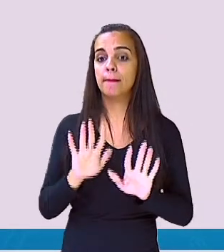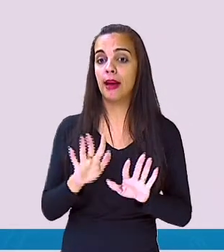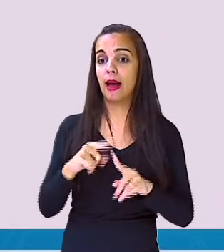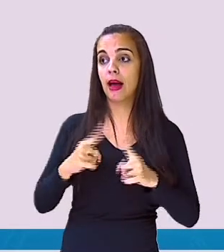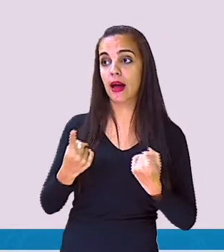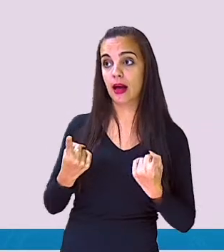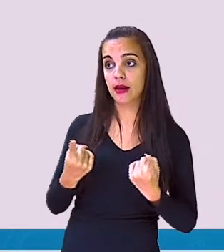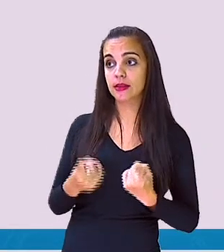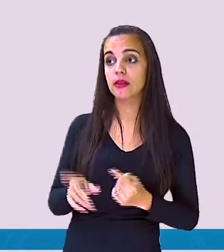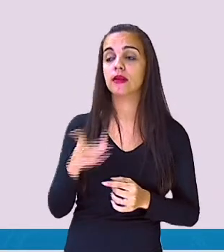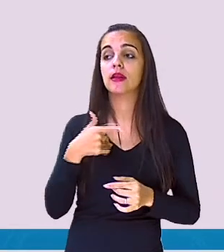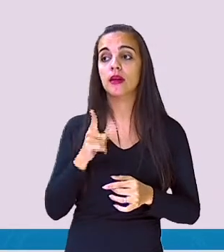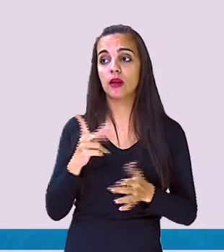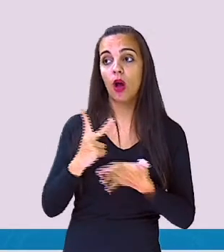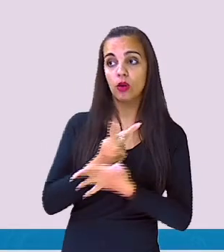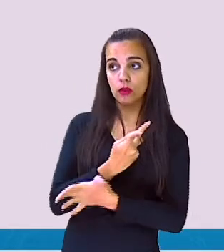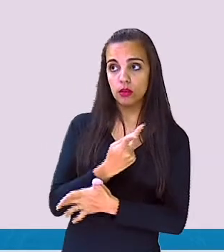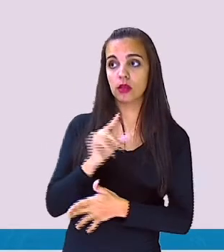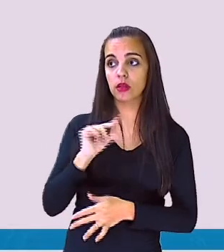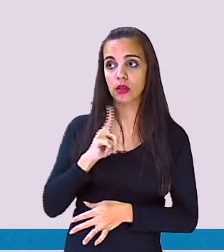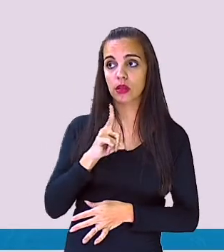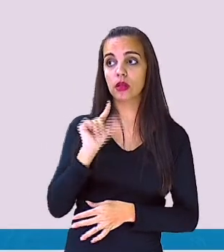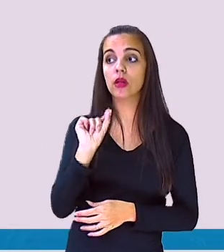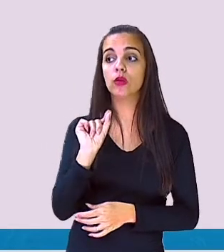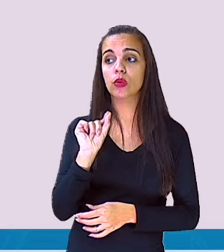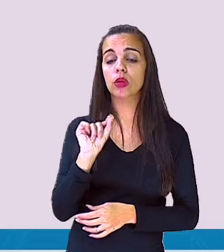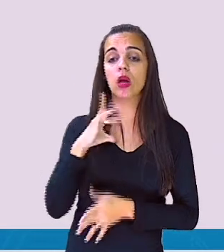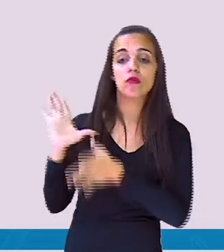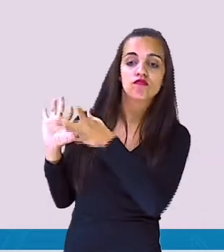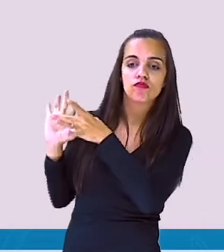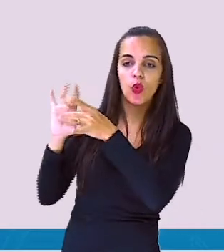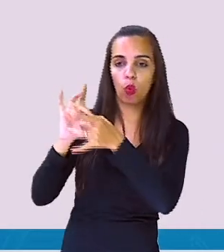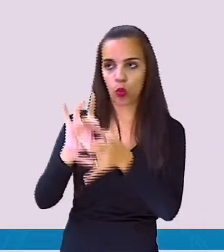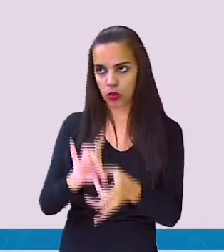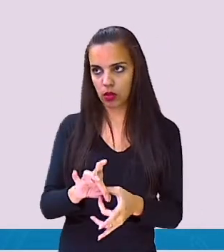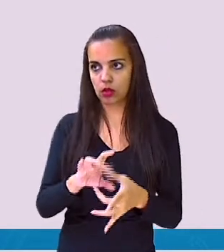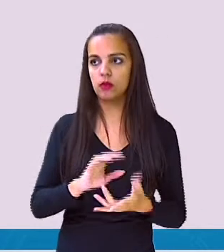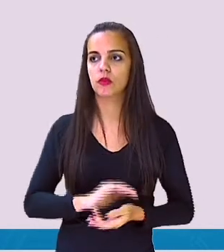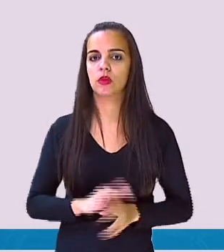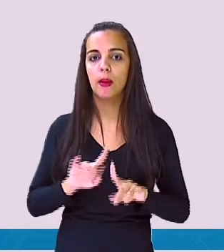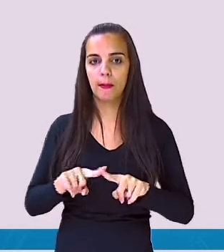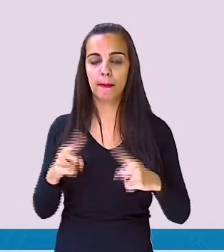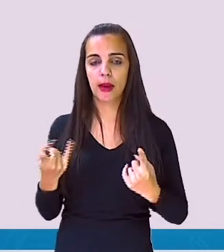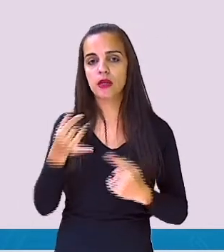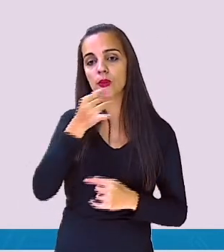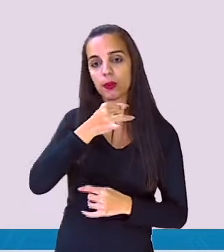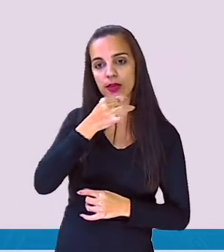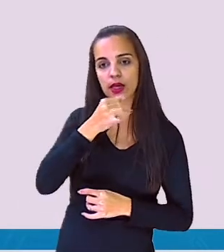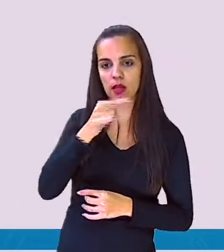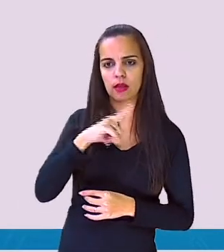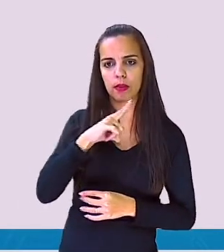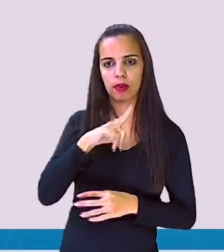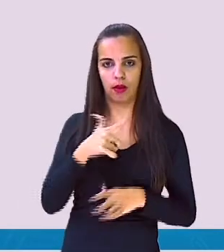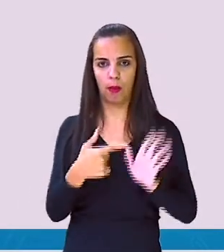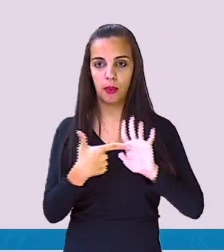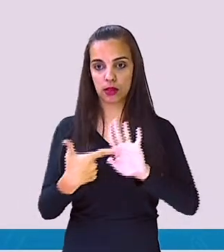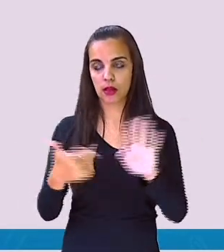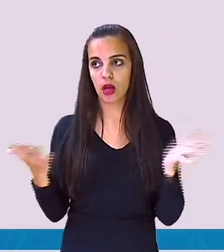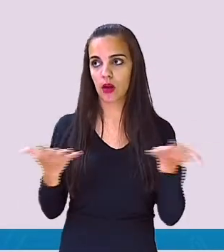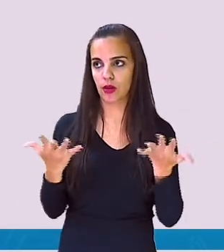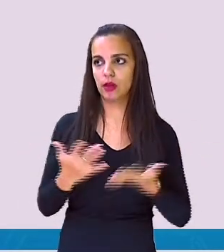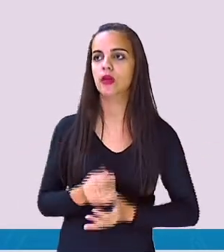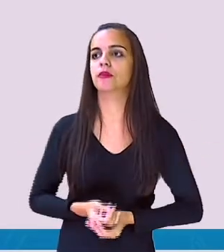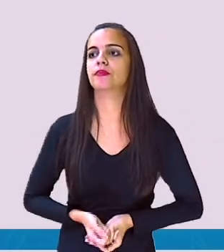Mas, caso tenha o quê? Um contexto. Certo, pessoal? Mais alguns exemplos aí.